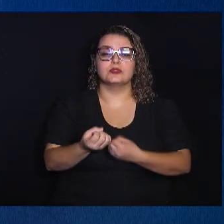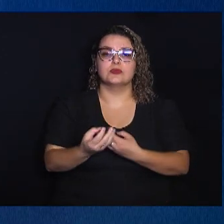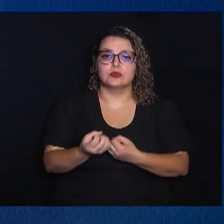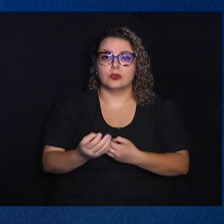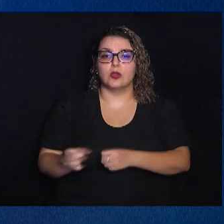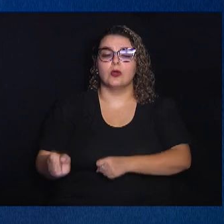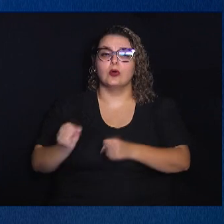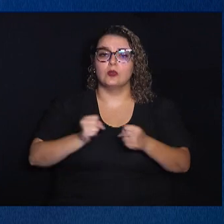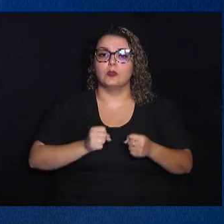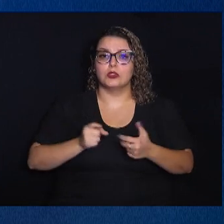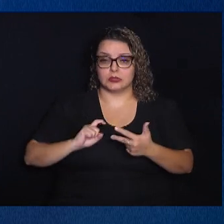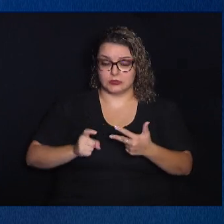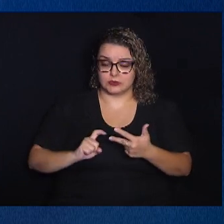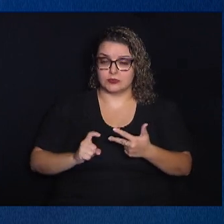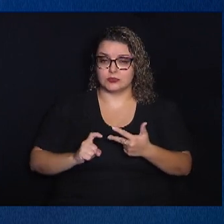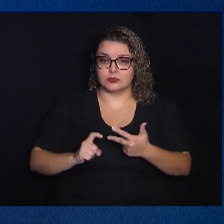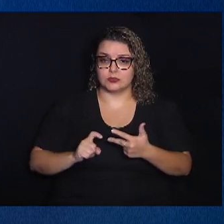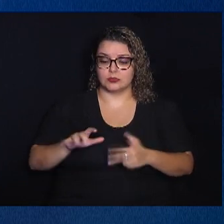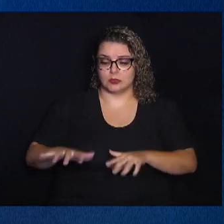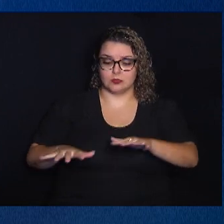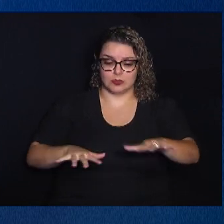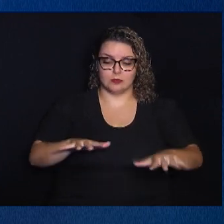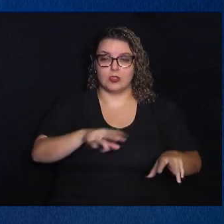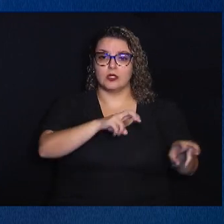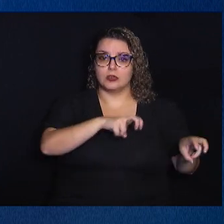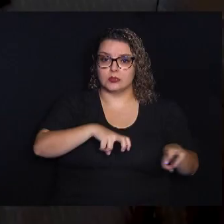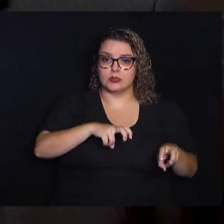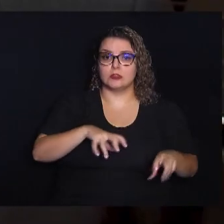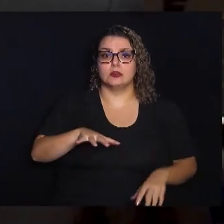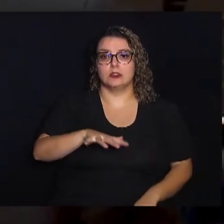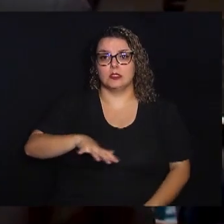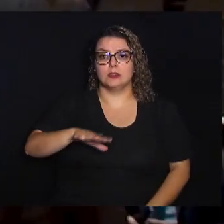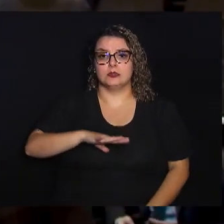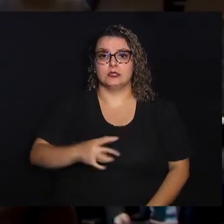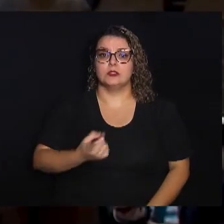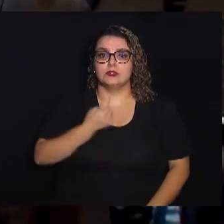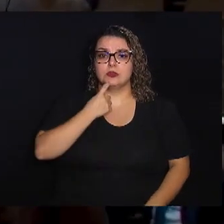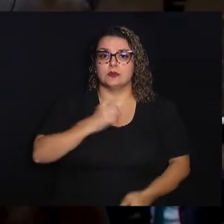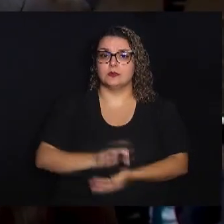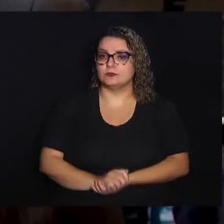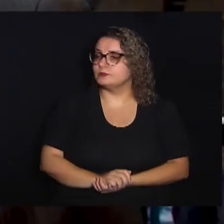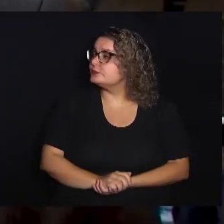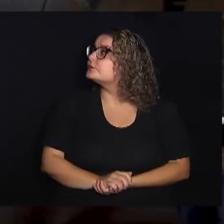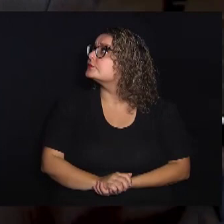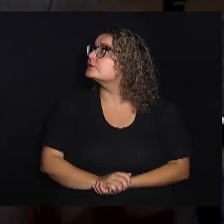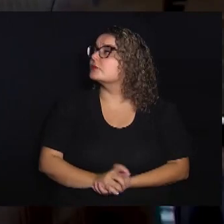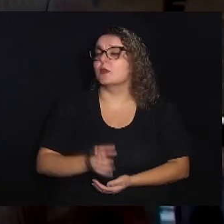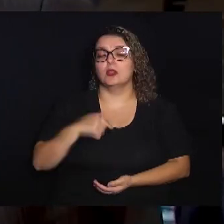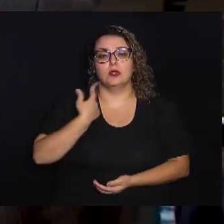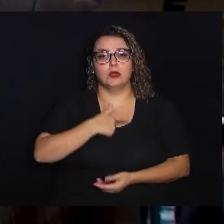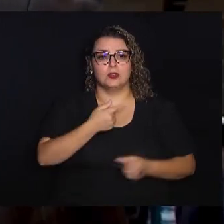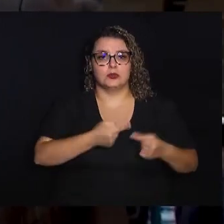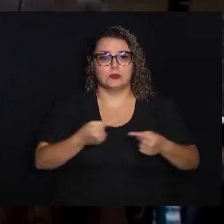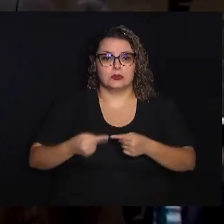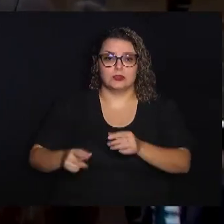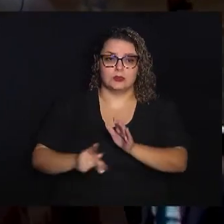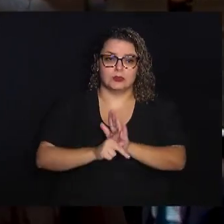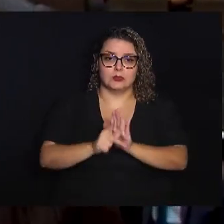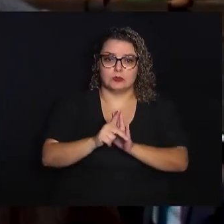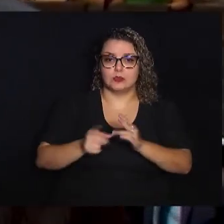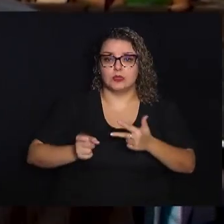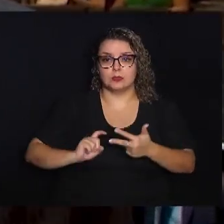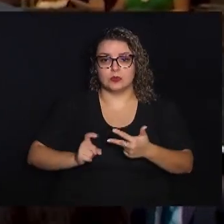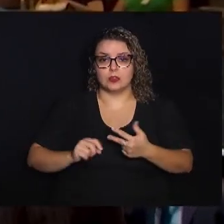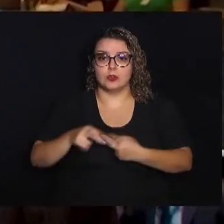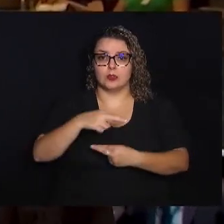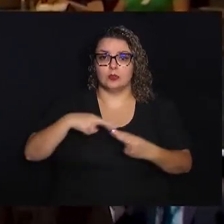Poder Executivo sobre as áreas rurais na cidade de Campinas. Nós estamos numa discussão do projeto aqui do Executivo em relação